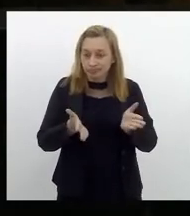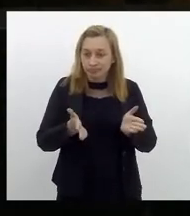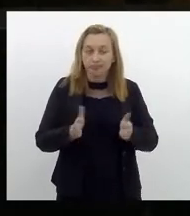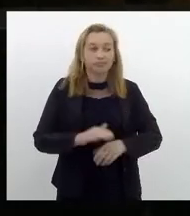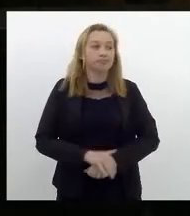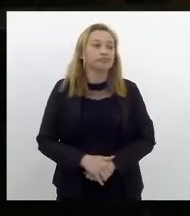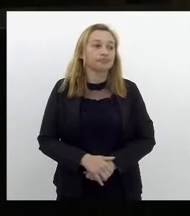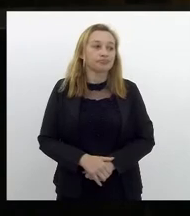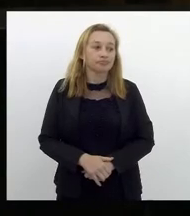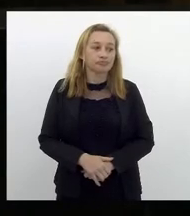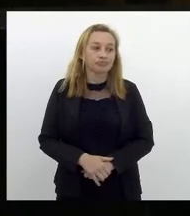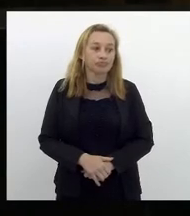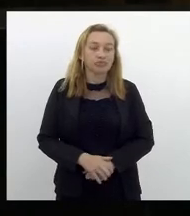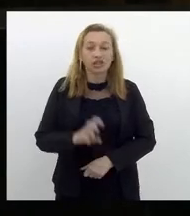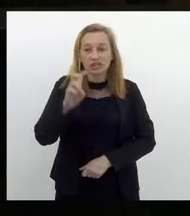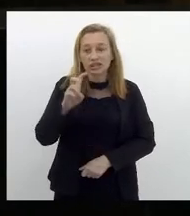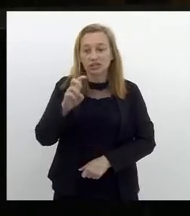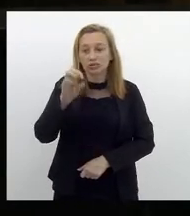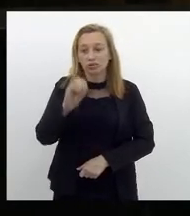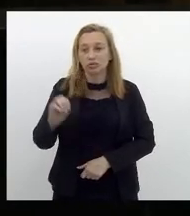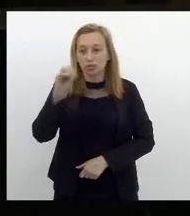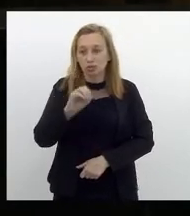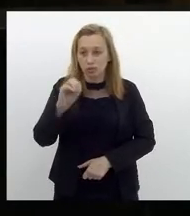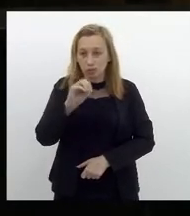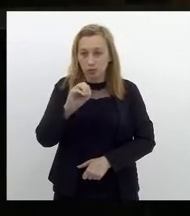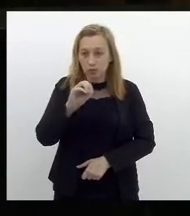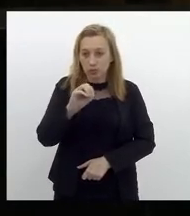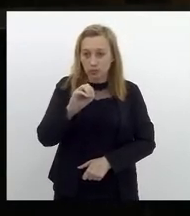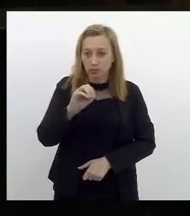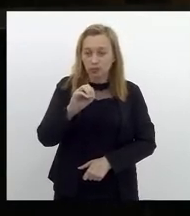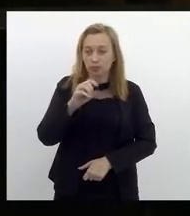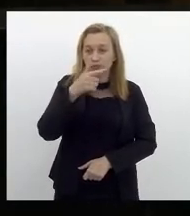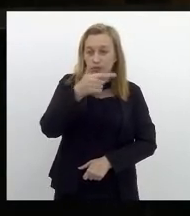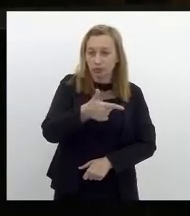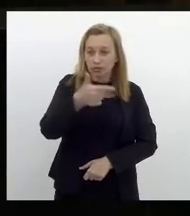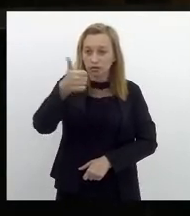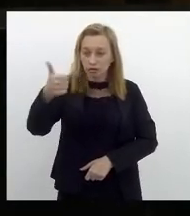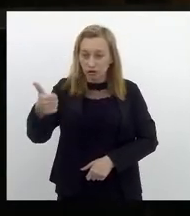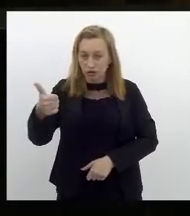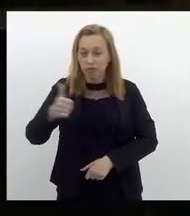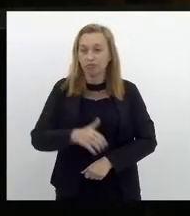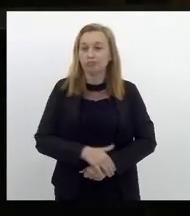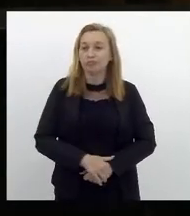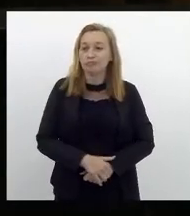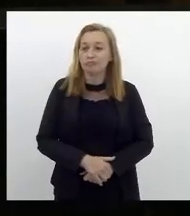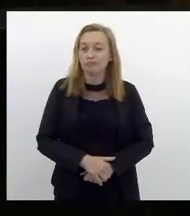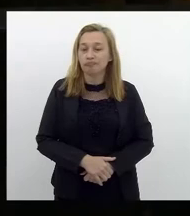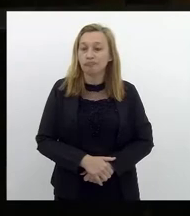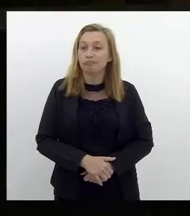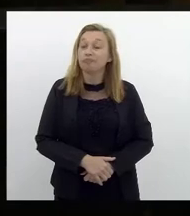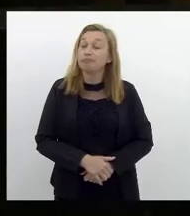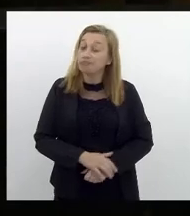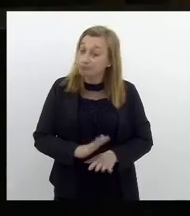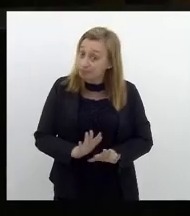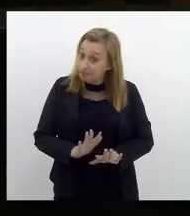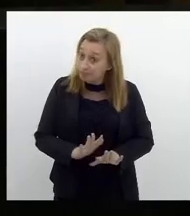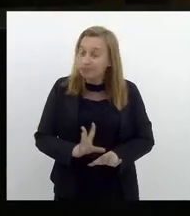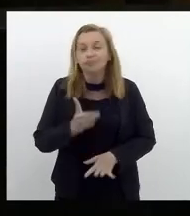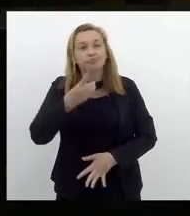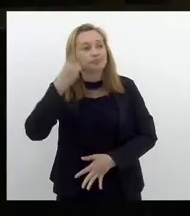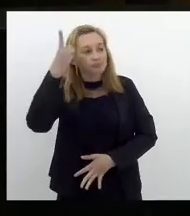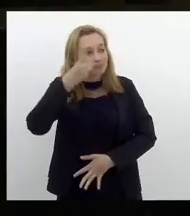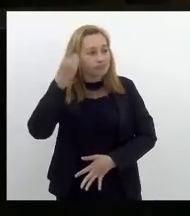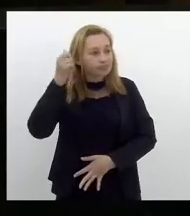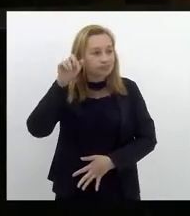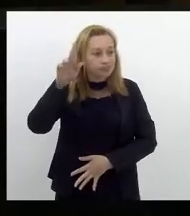após 5 de outubro, de 2021. Mas, mesmo assim, deputado